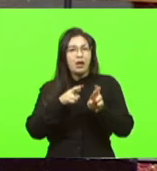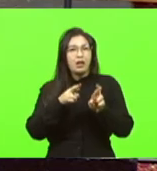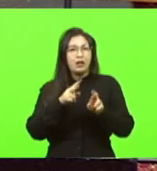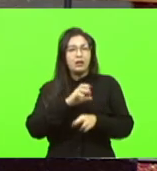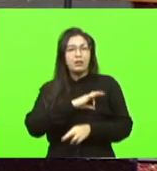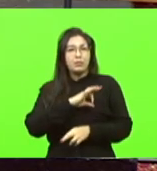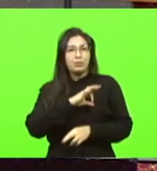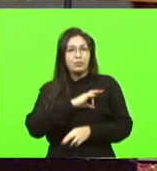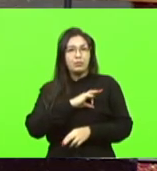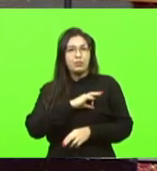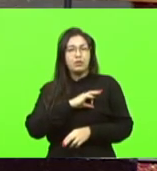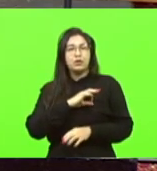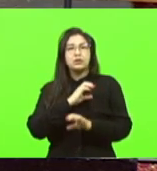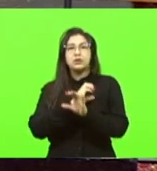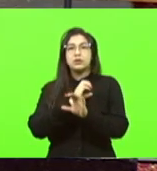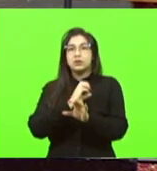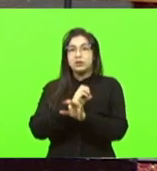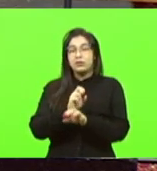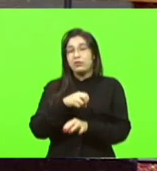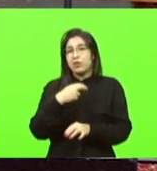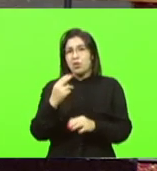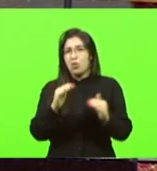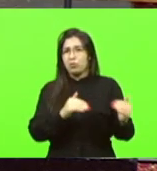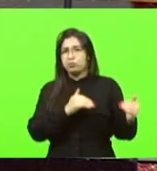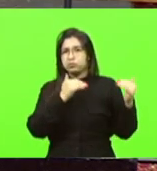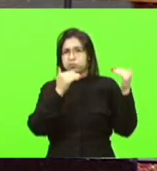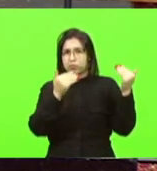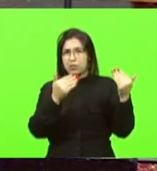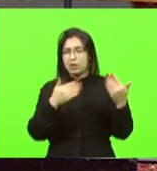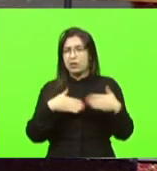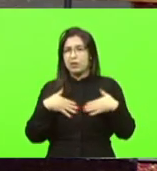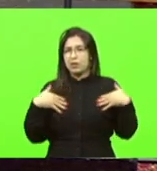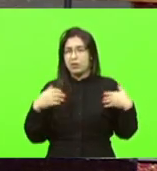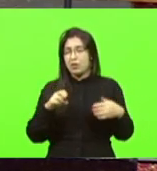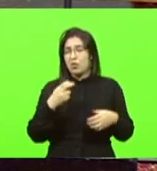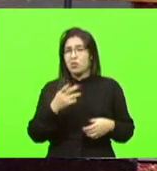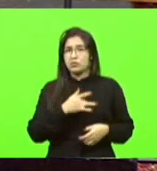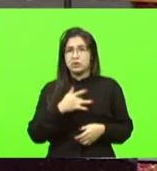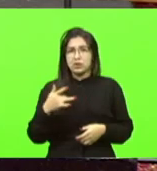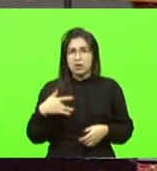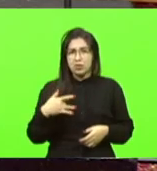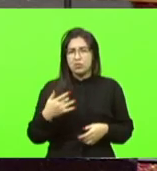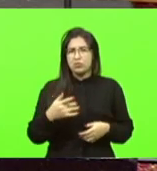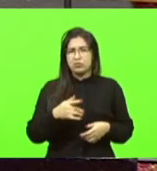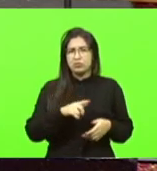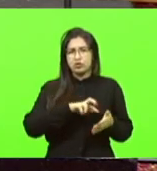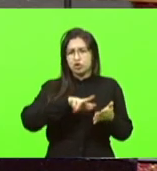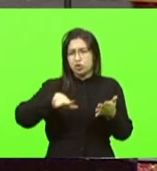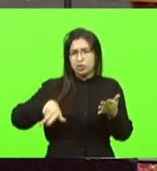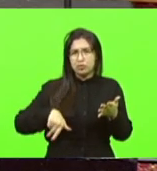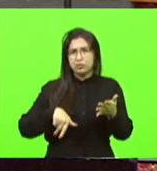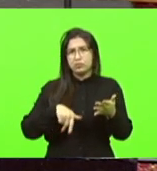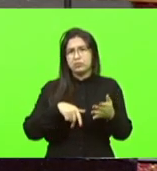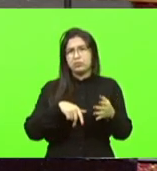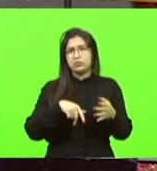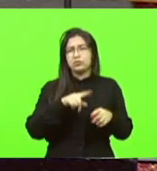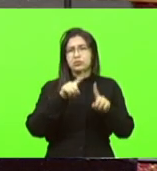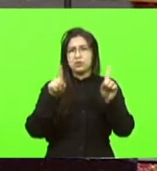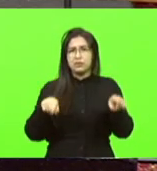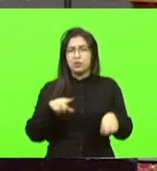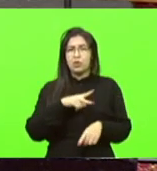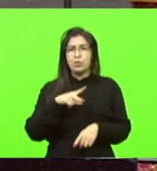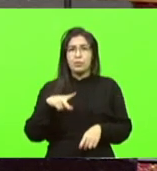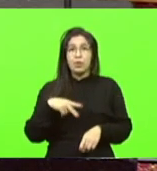seja em relação ao magistério o a saúde enfim todos os servidores públicos que